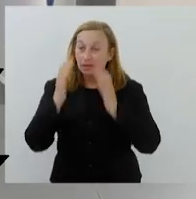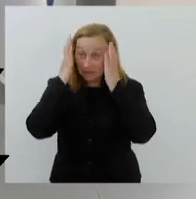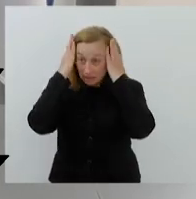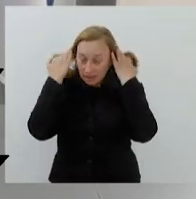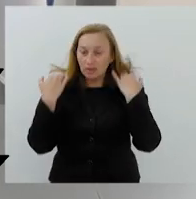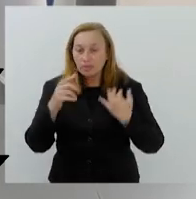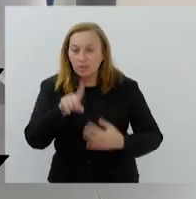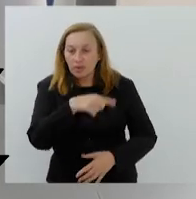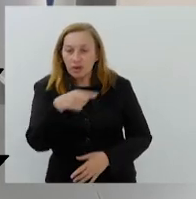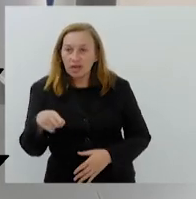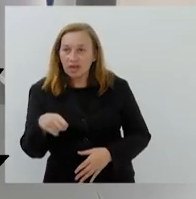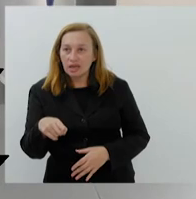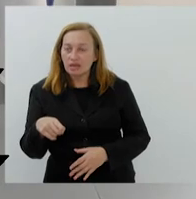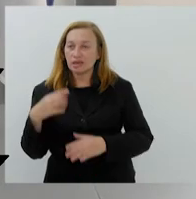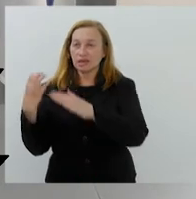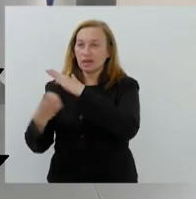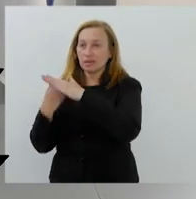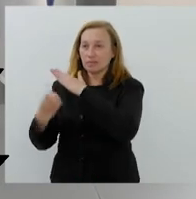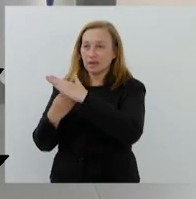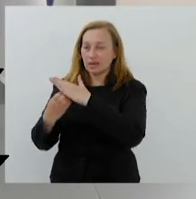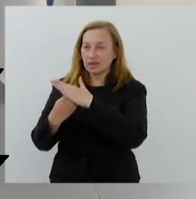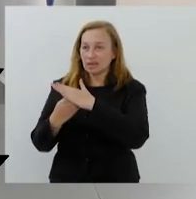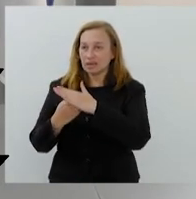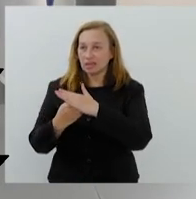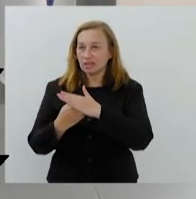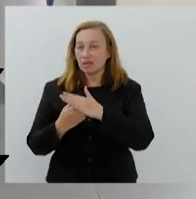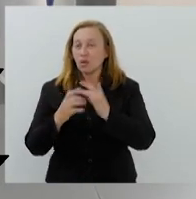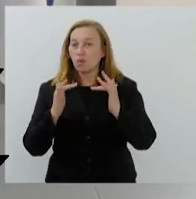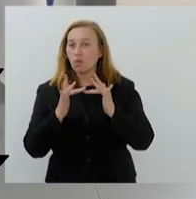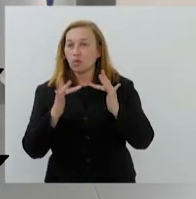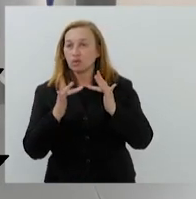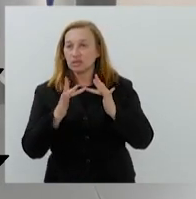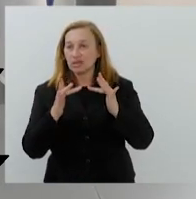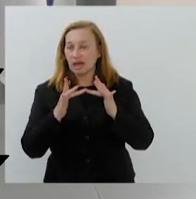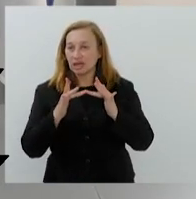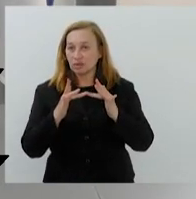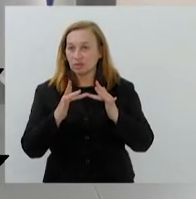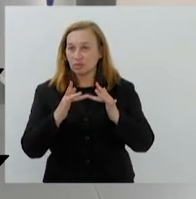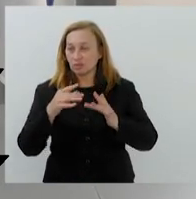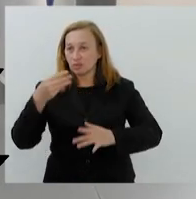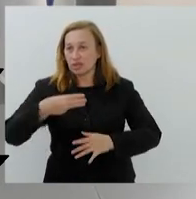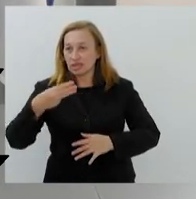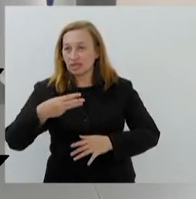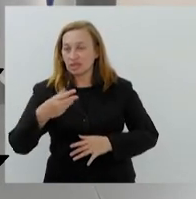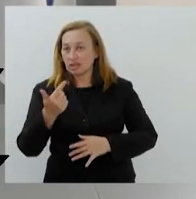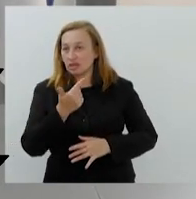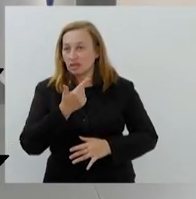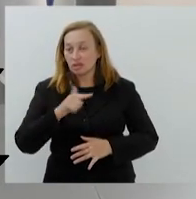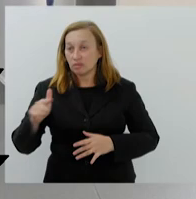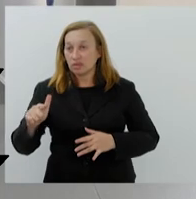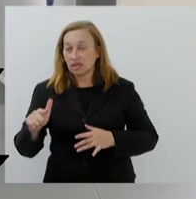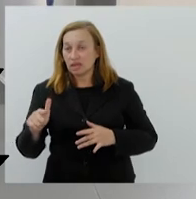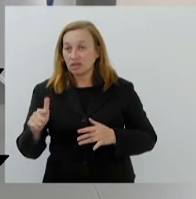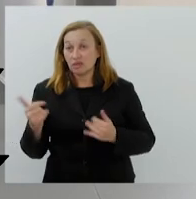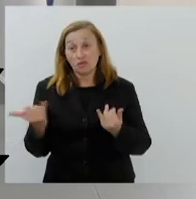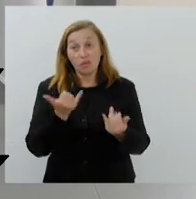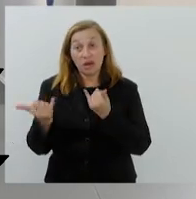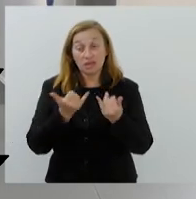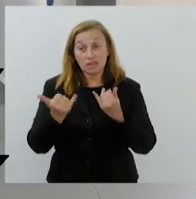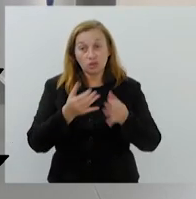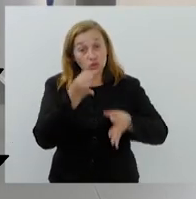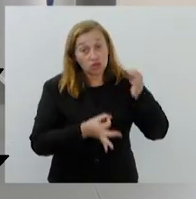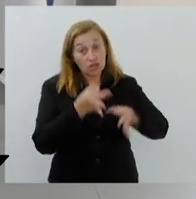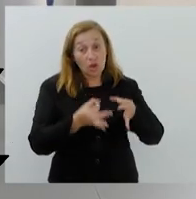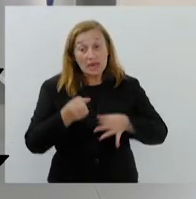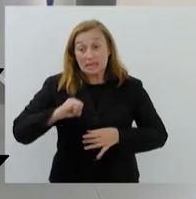Proíbe que empresas de cobrança realizem contato com terceiros sem autorização judicial. Se a dívida é sua, eu não posso